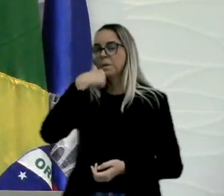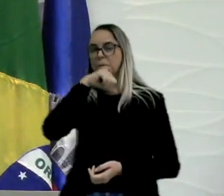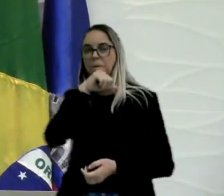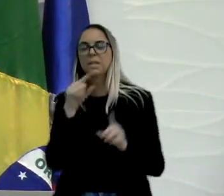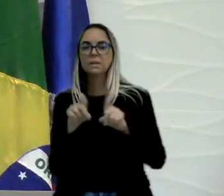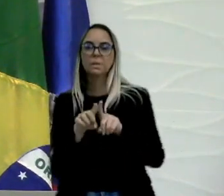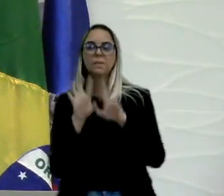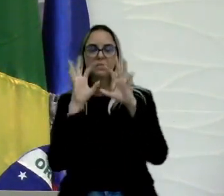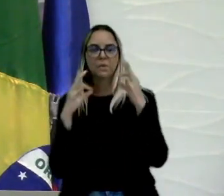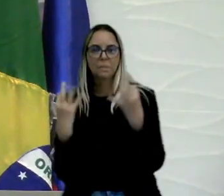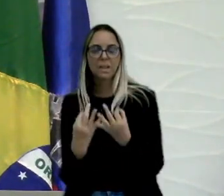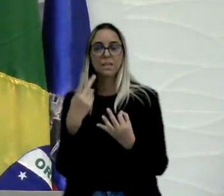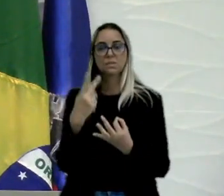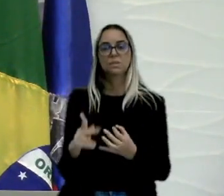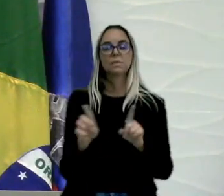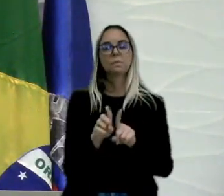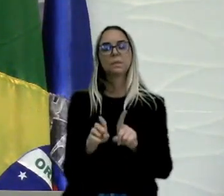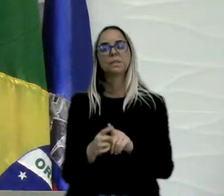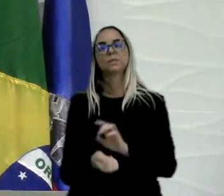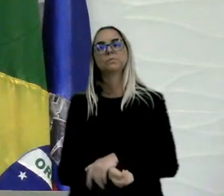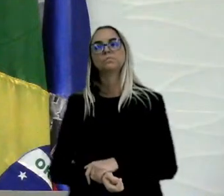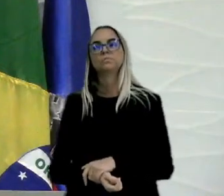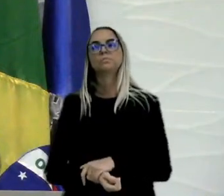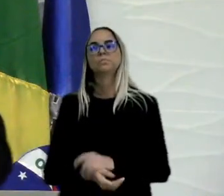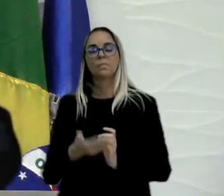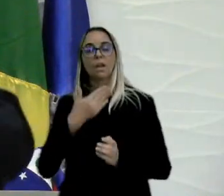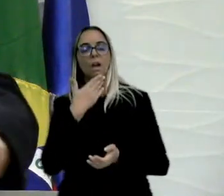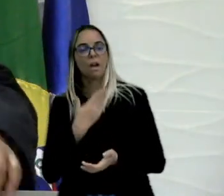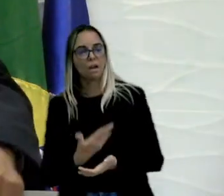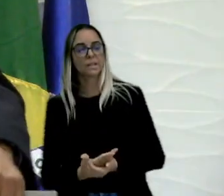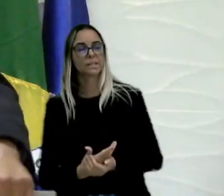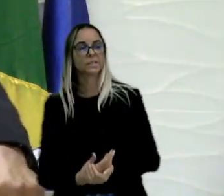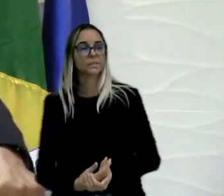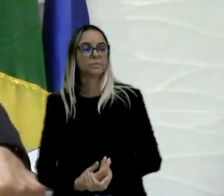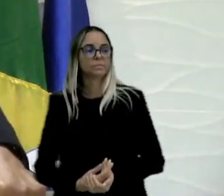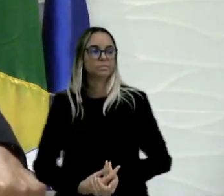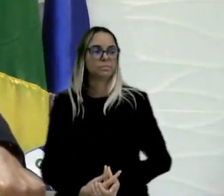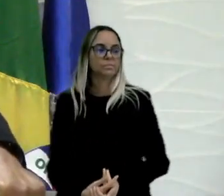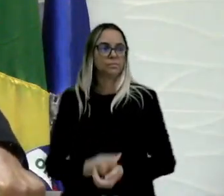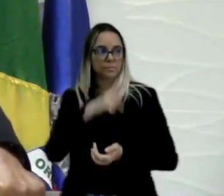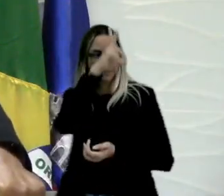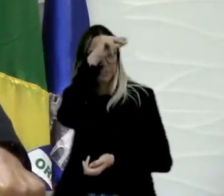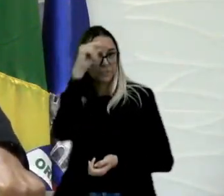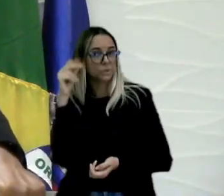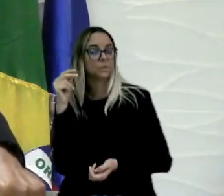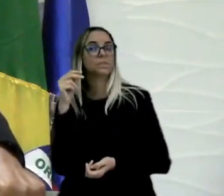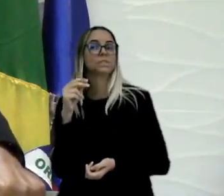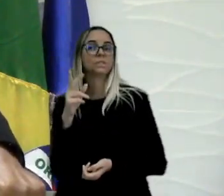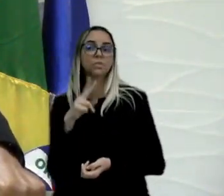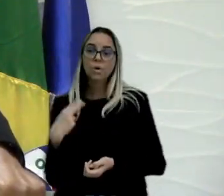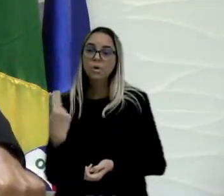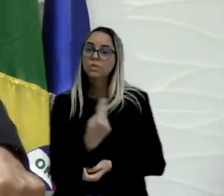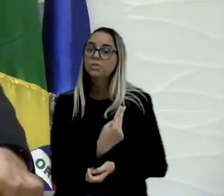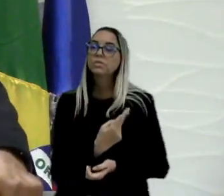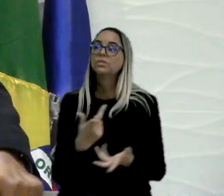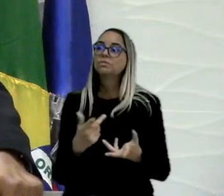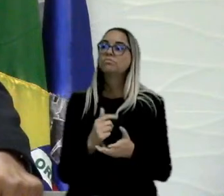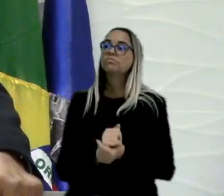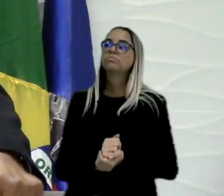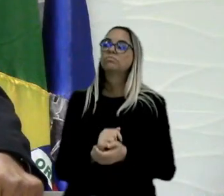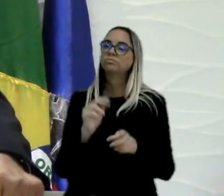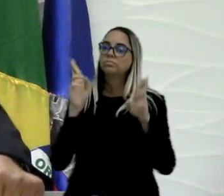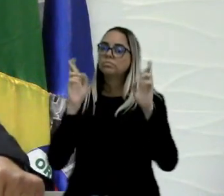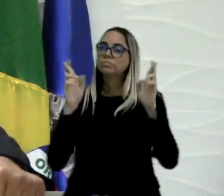família e eu achava muito interessante já que tinha de primeiro tinha pela prefeitura aí nós tá agora espero também